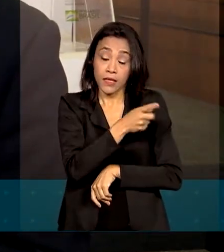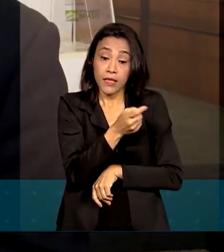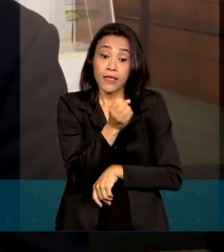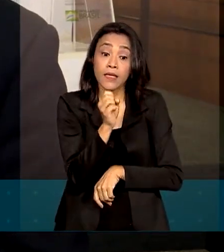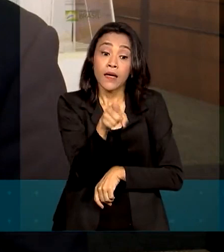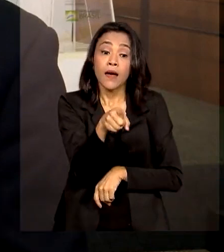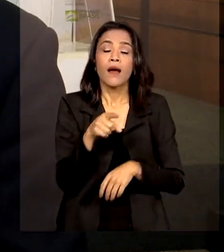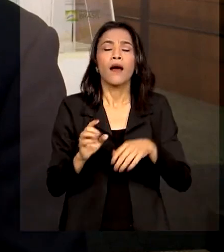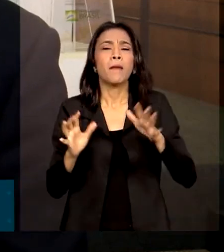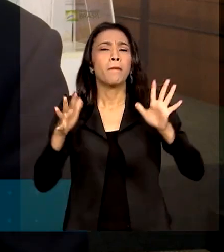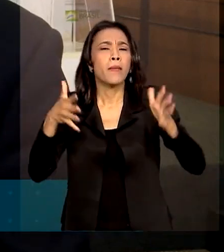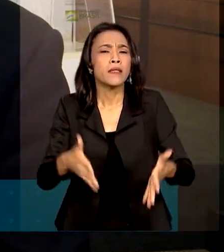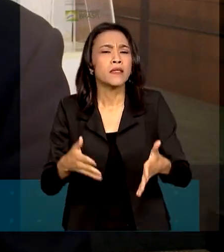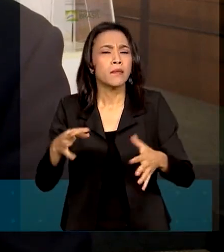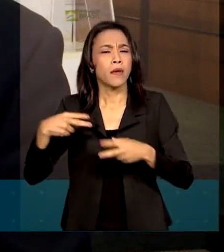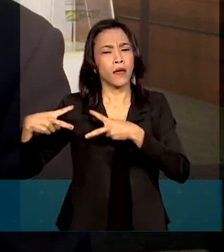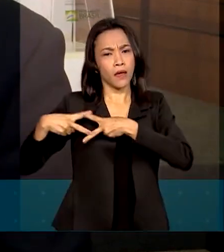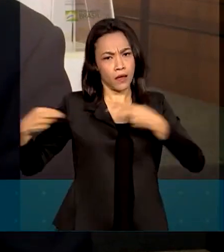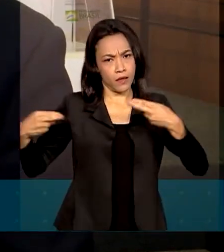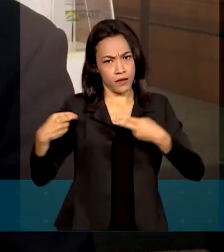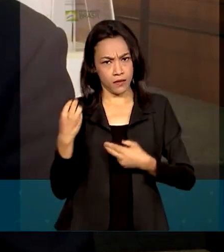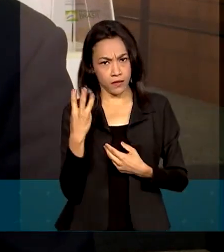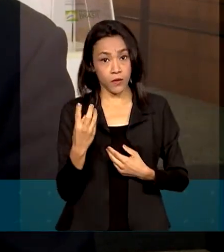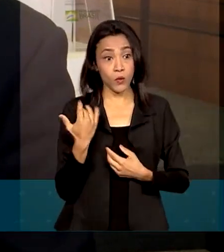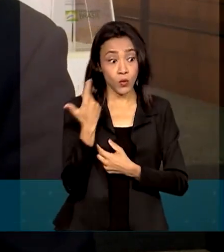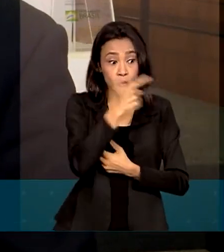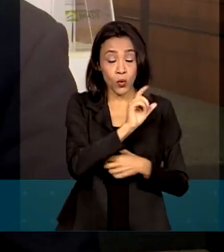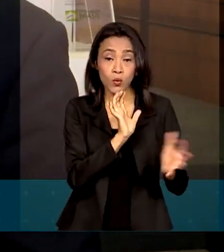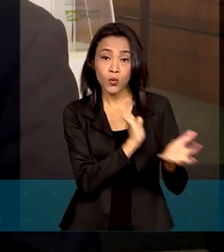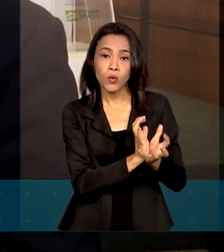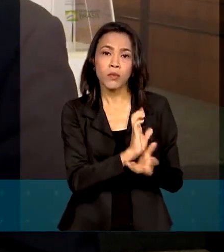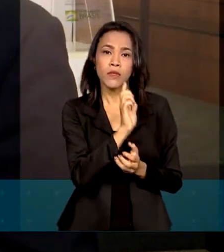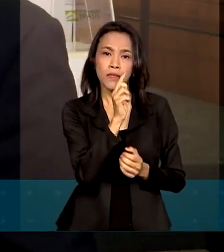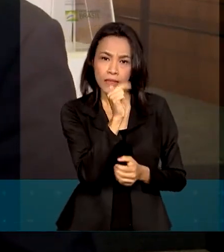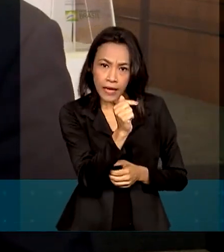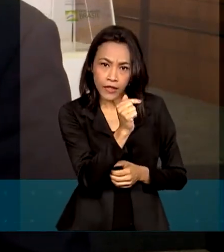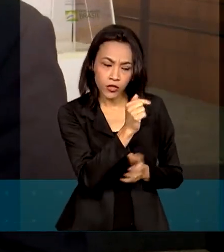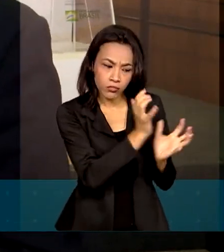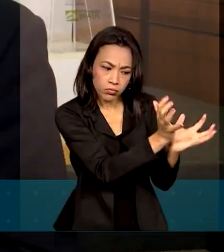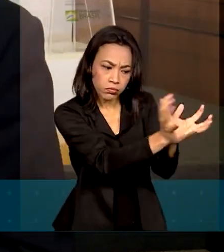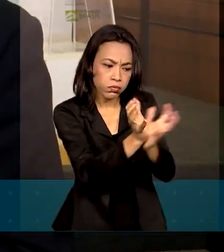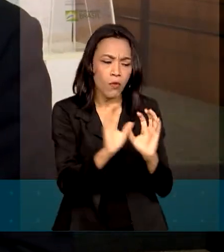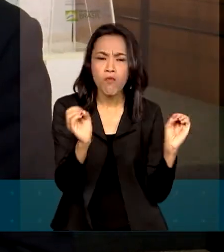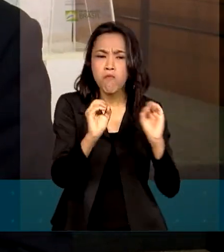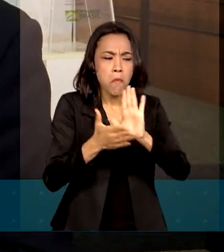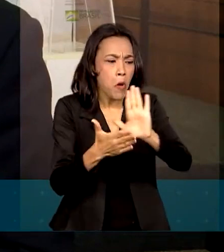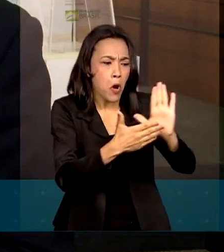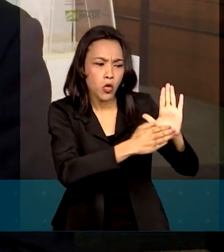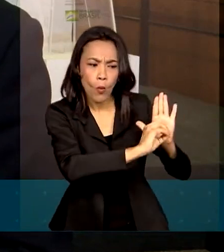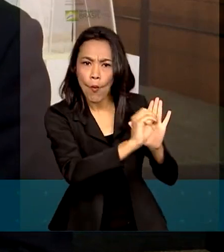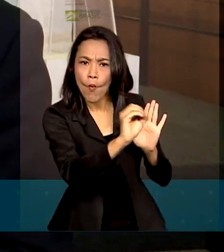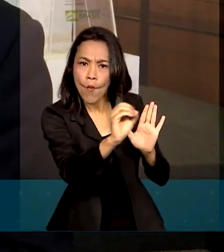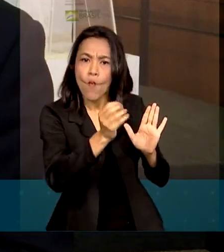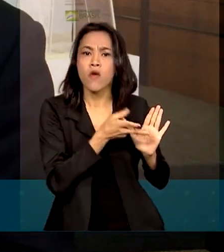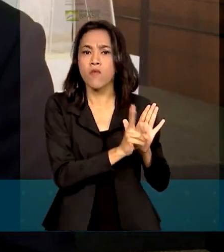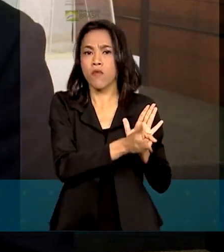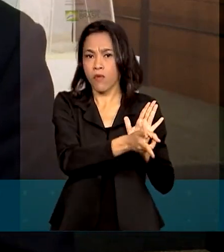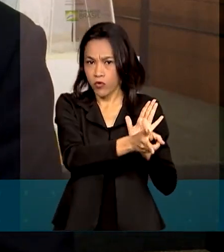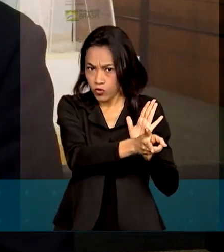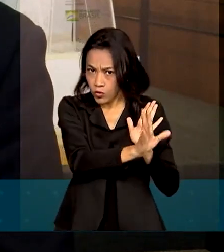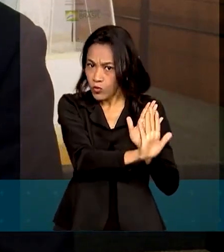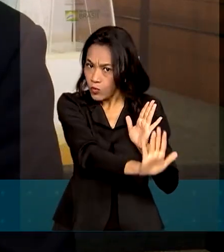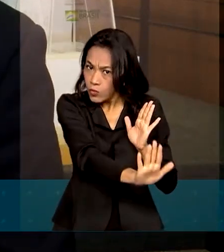3 consórcios vencedores. Os outros 7 blocos que não receberam propostas continuam fazendo parte do sistema de